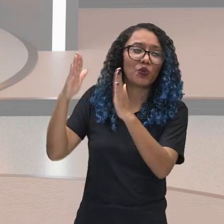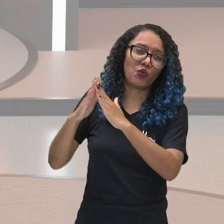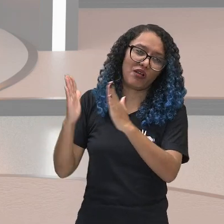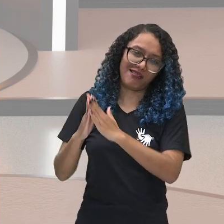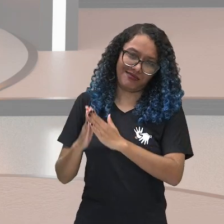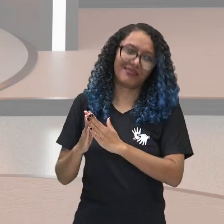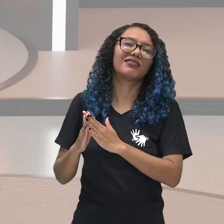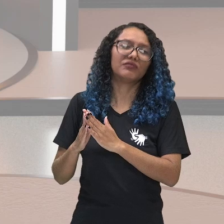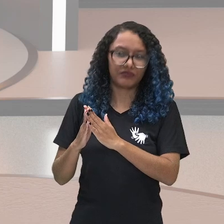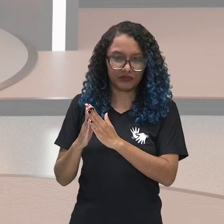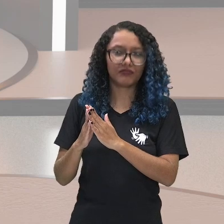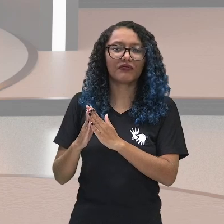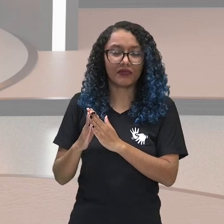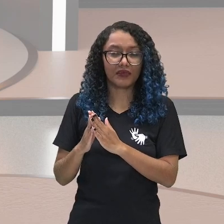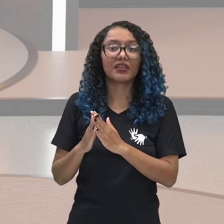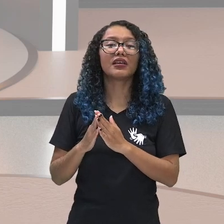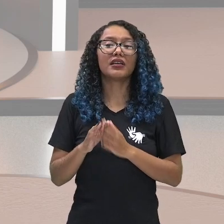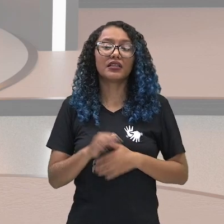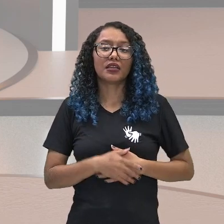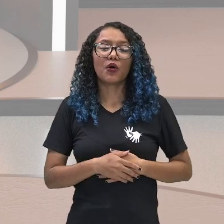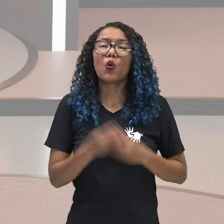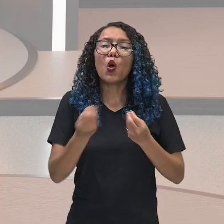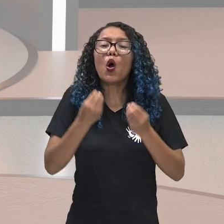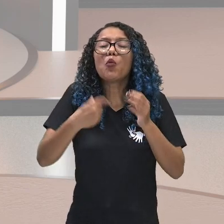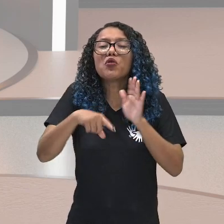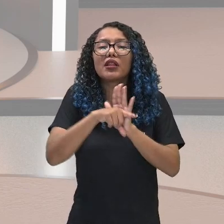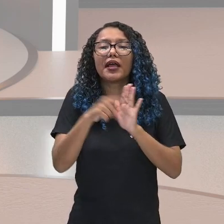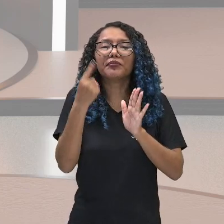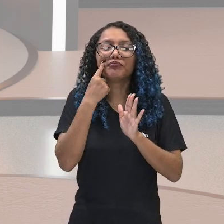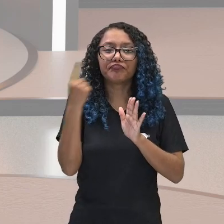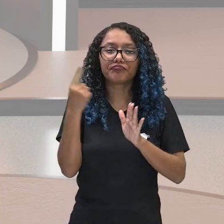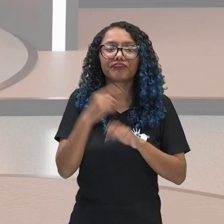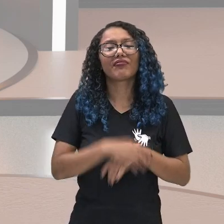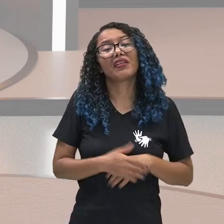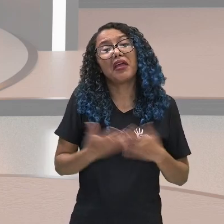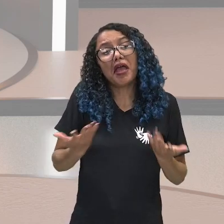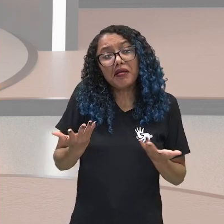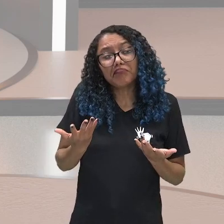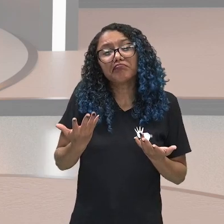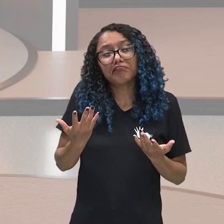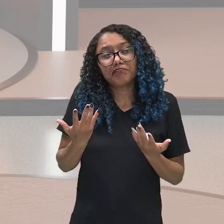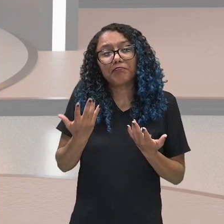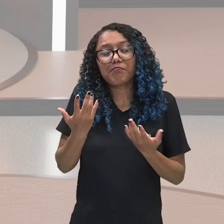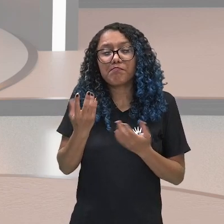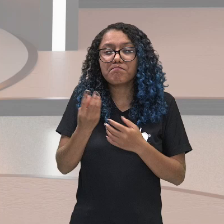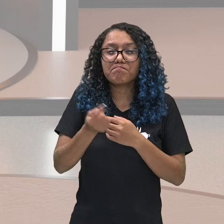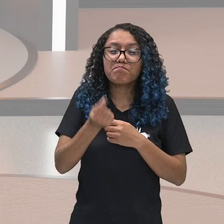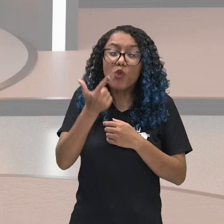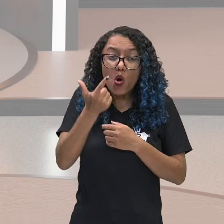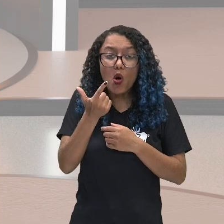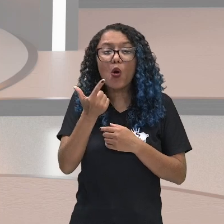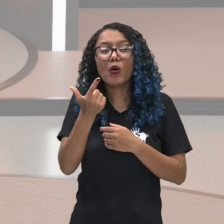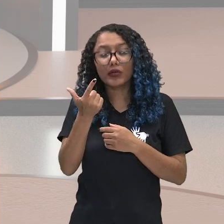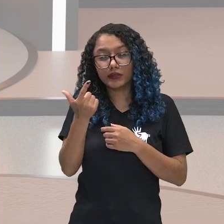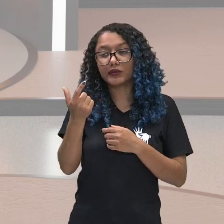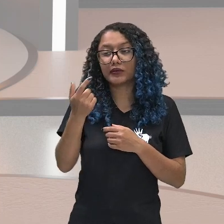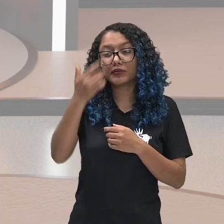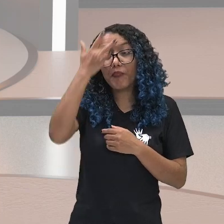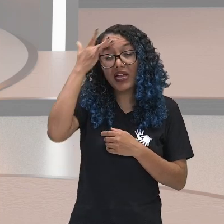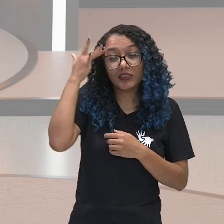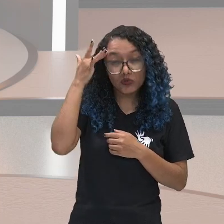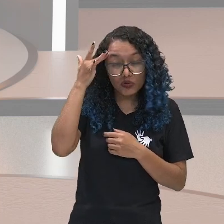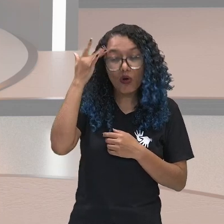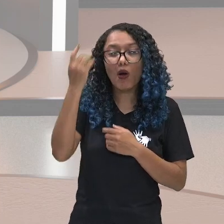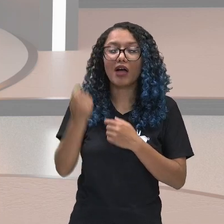pouco sobre essa lei então dos sexagenários. Houve pouco alcance porque era o mínimo, né, o número então de escravos que